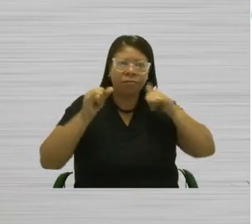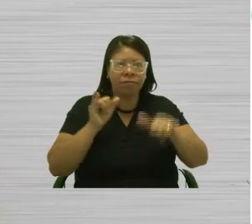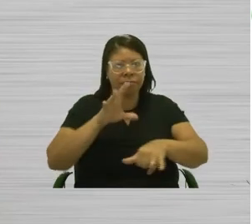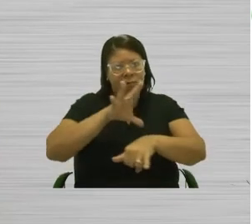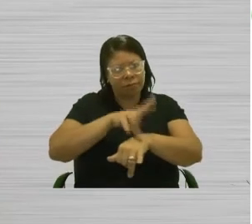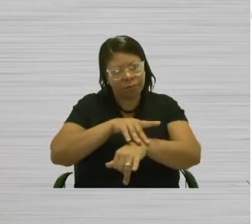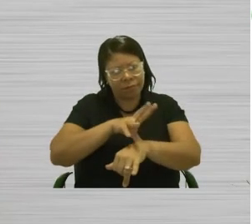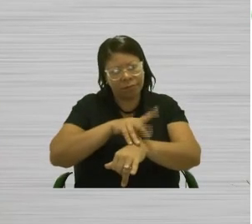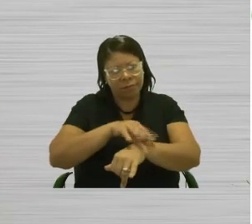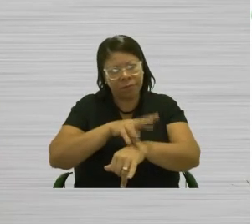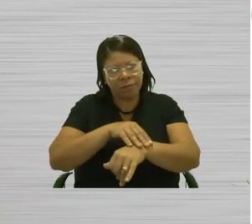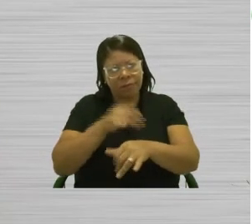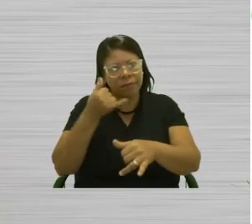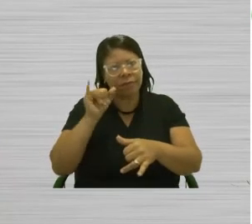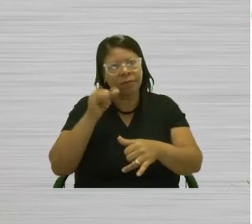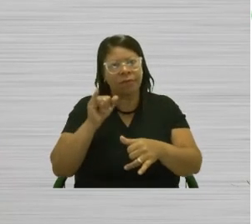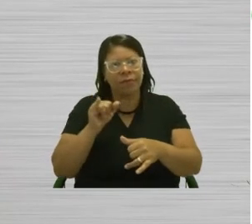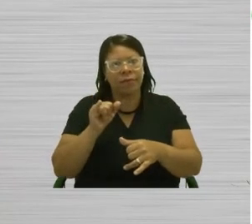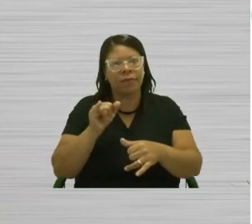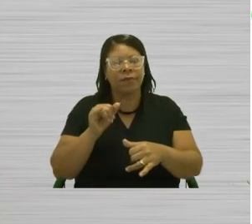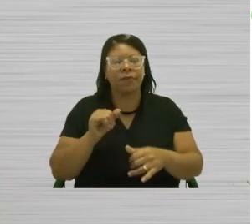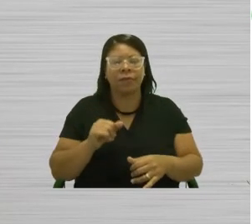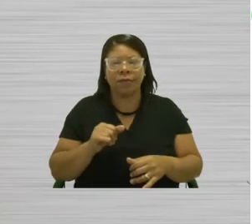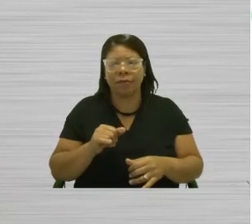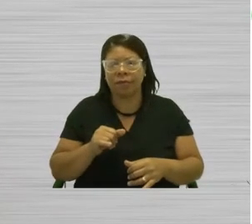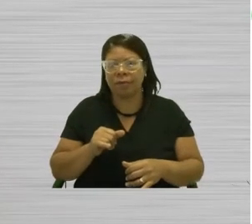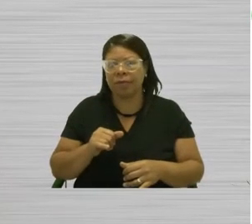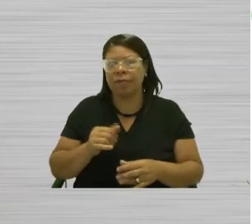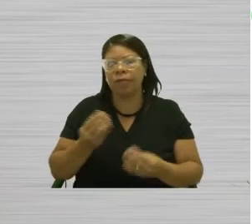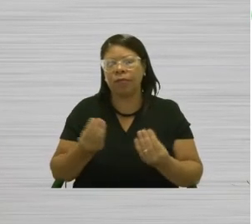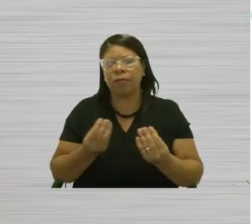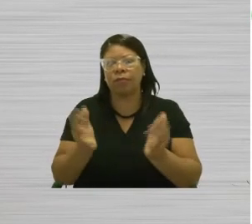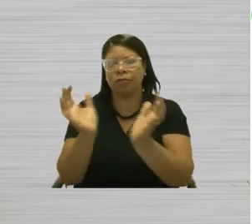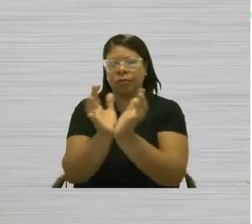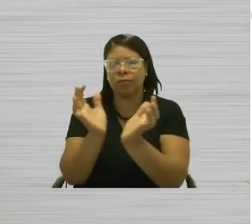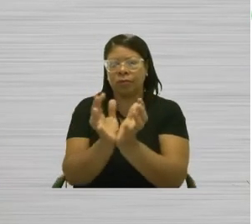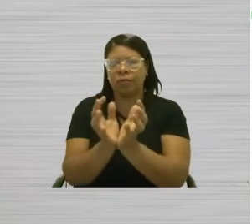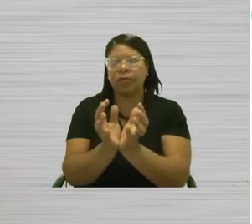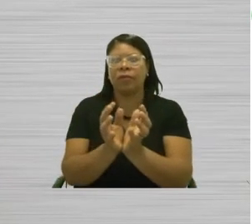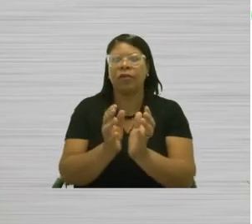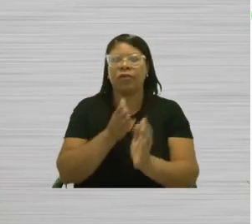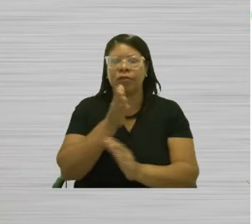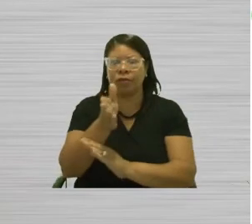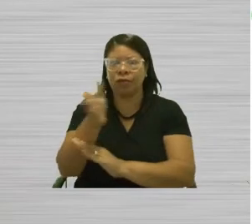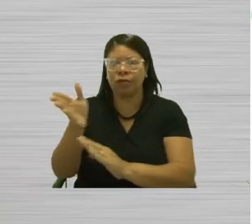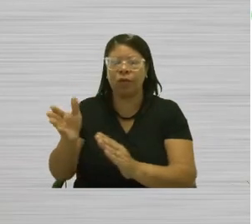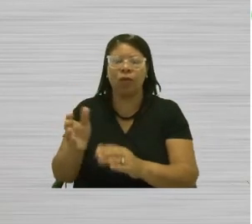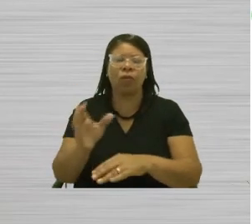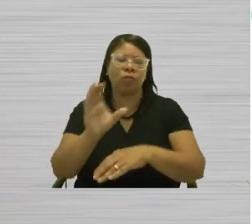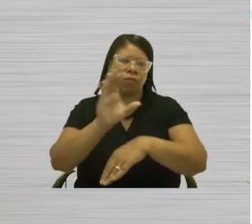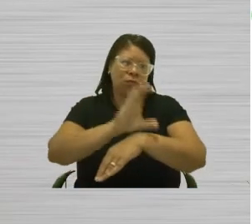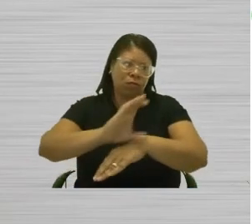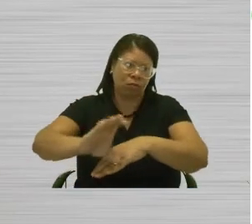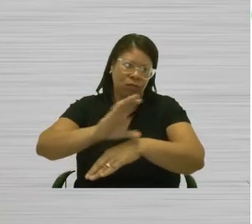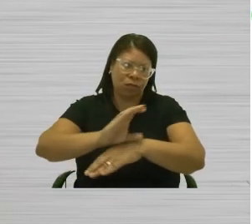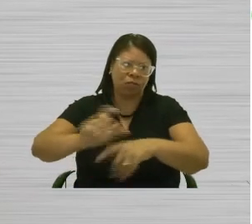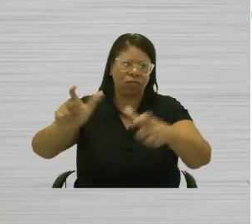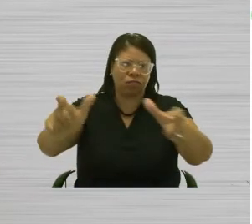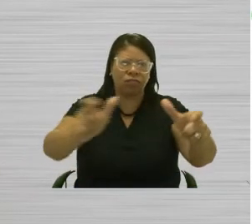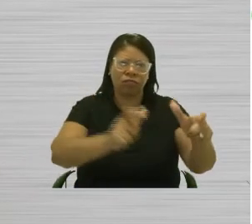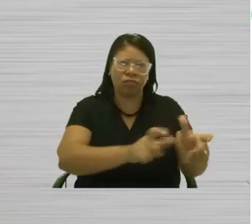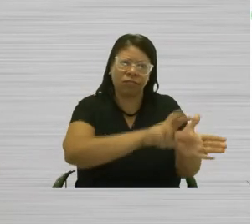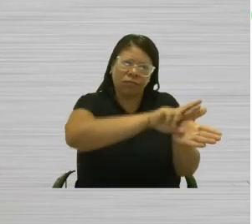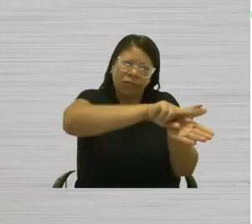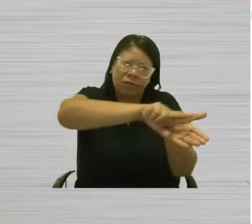como também a participação da nossa equipe de vigilância em espaços de outras formações